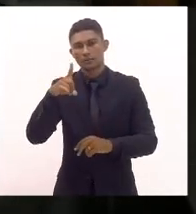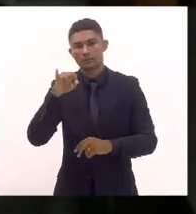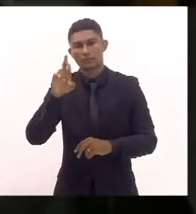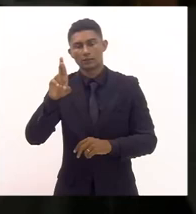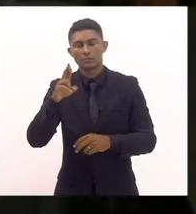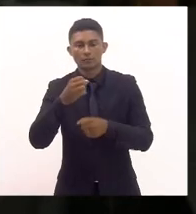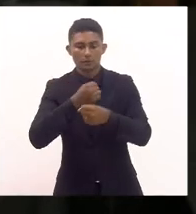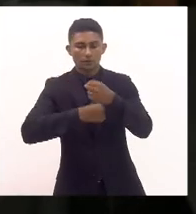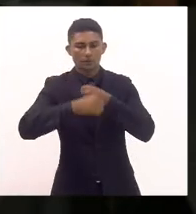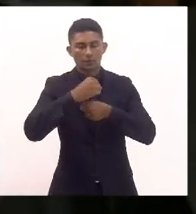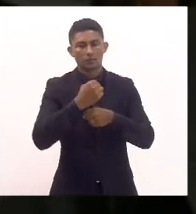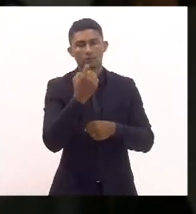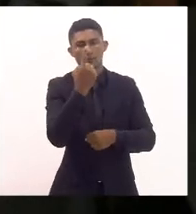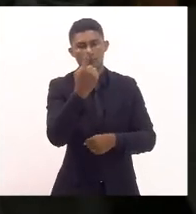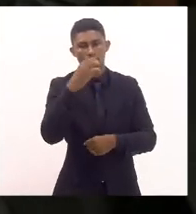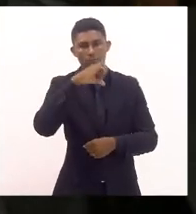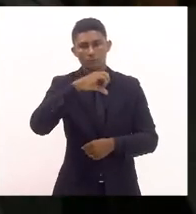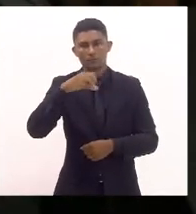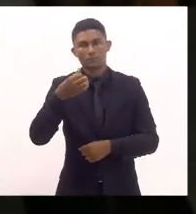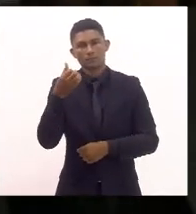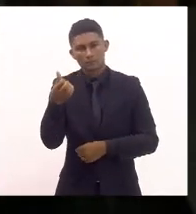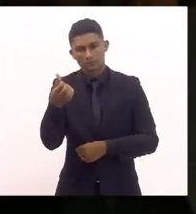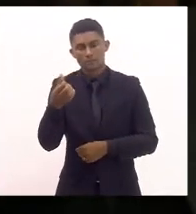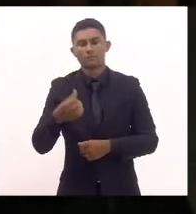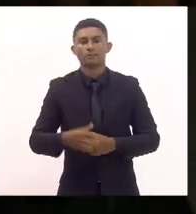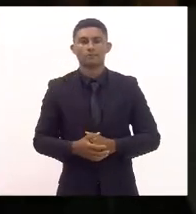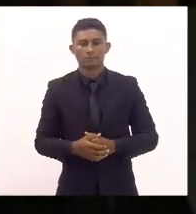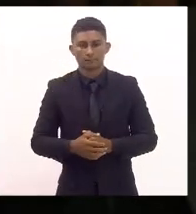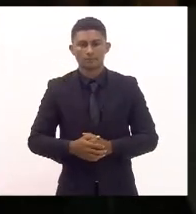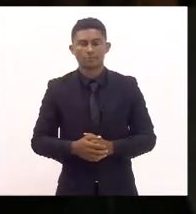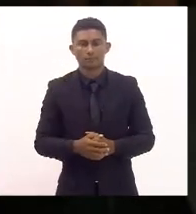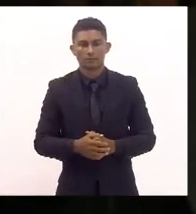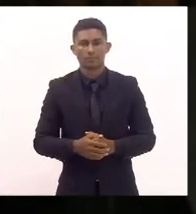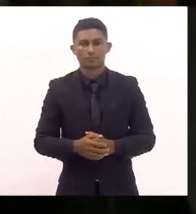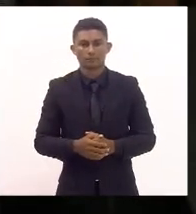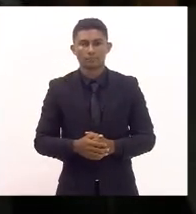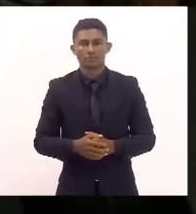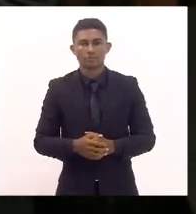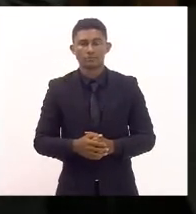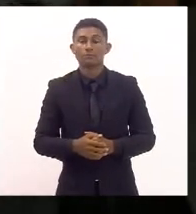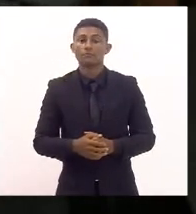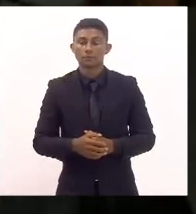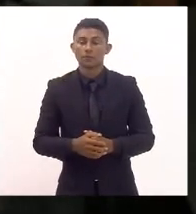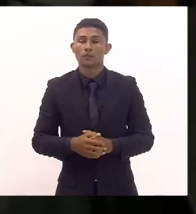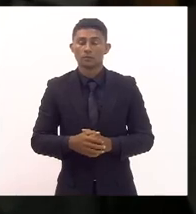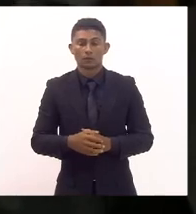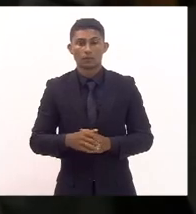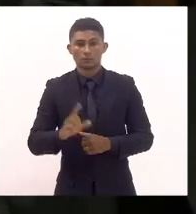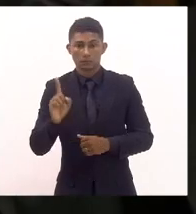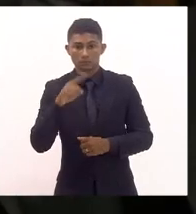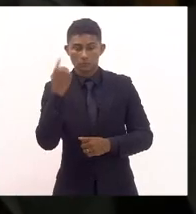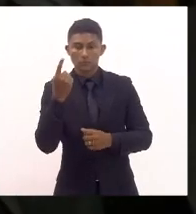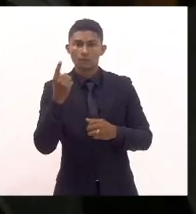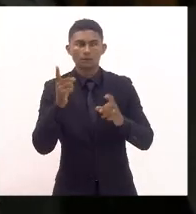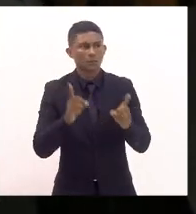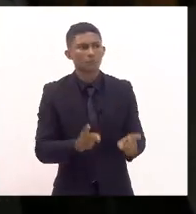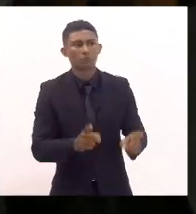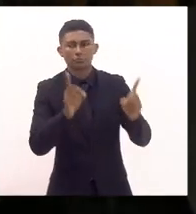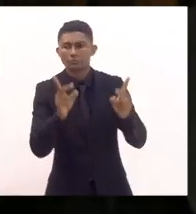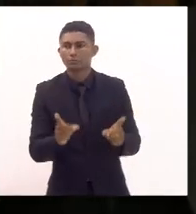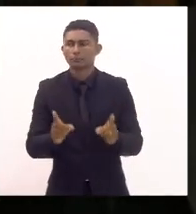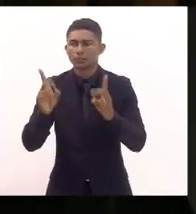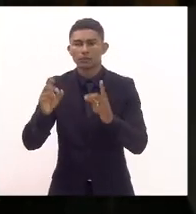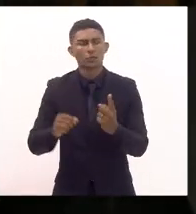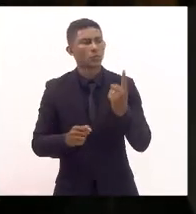kandir é de 96 Deputado o único produto que a gente esporte em quantidade